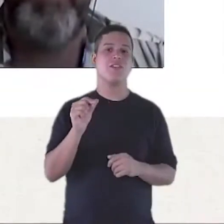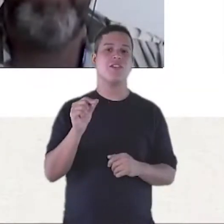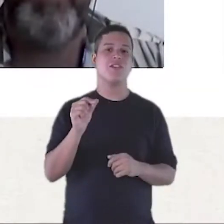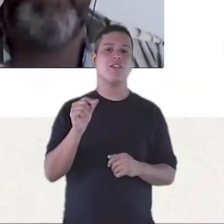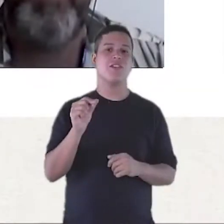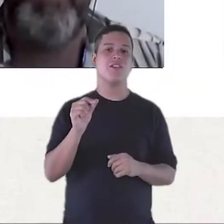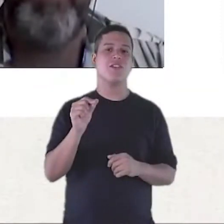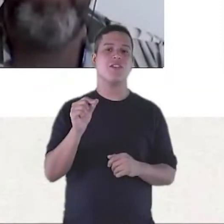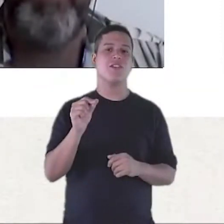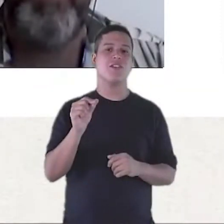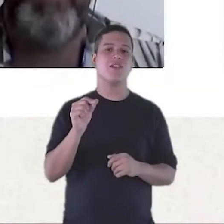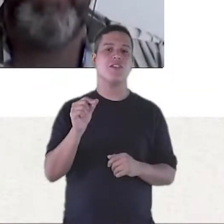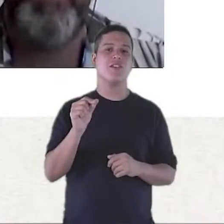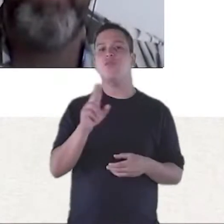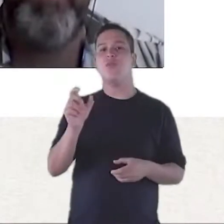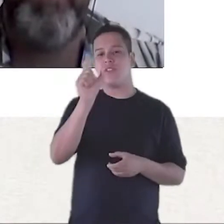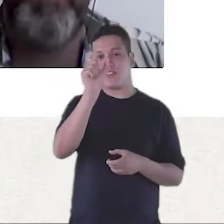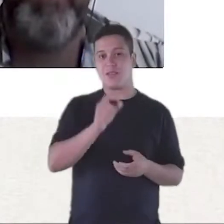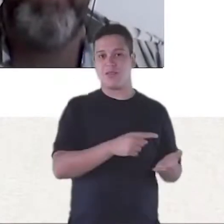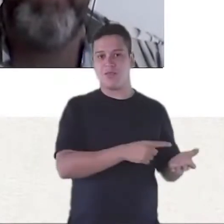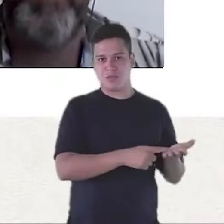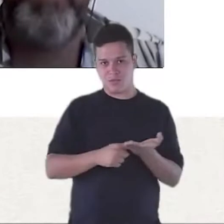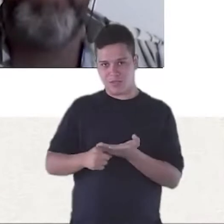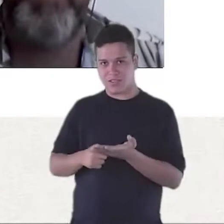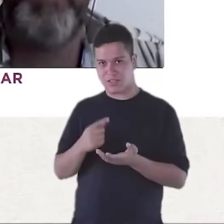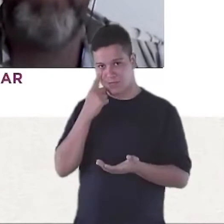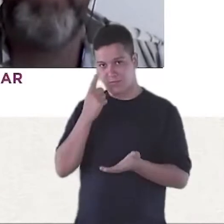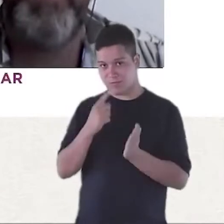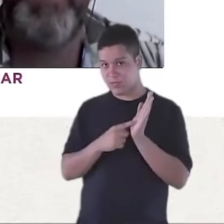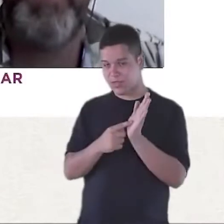Fabrício Carpinejar em Libras?